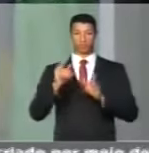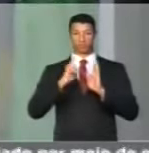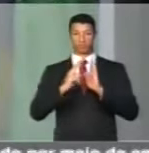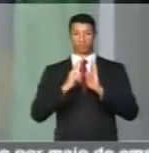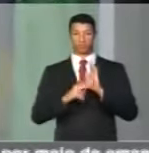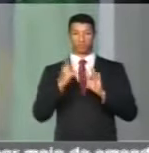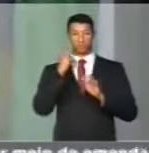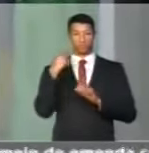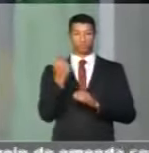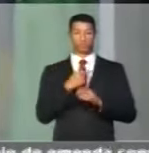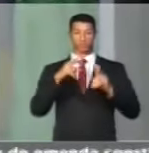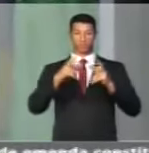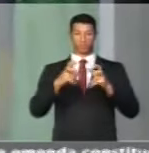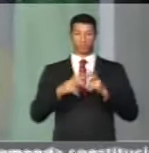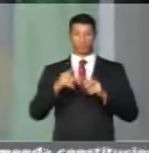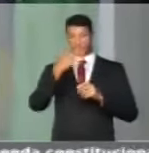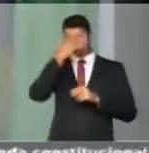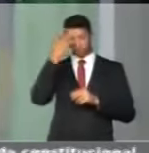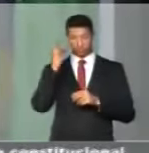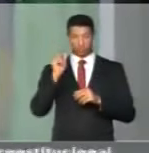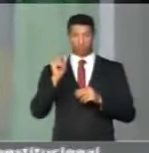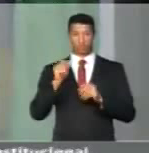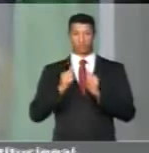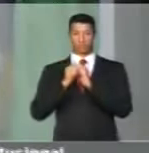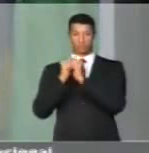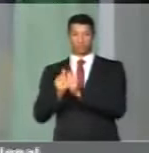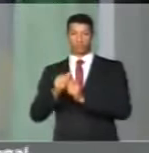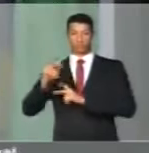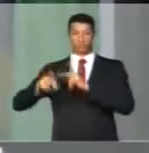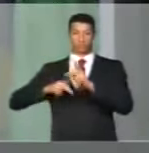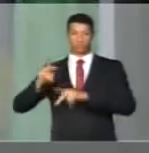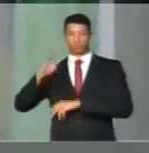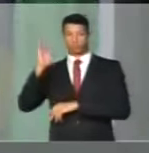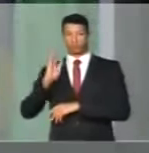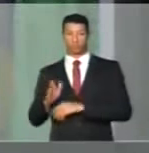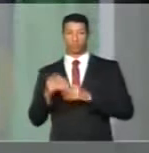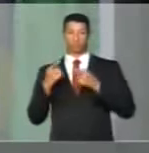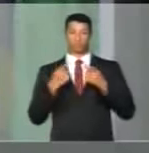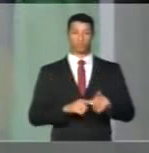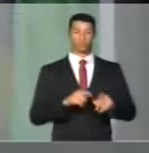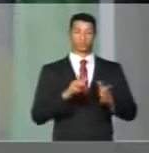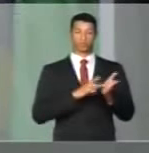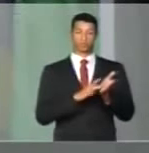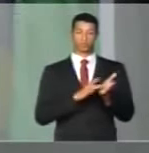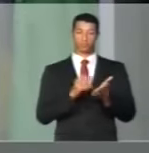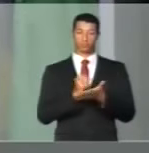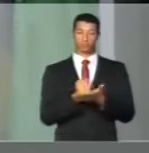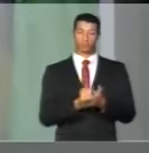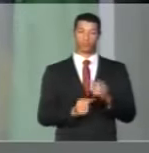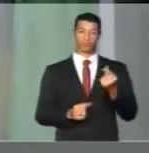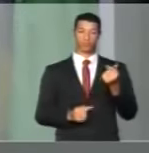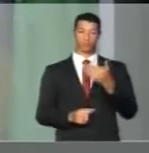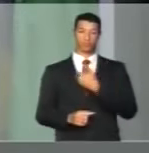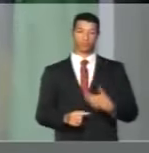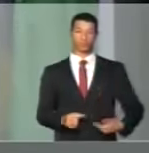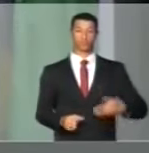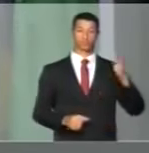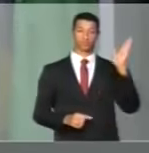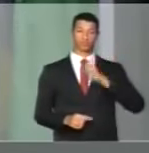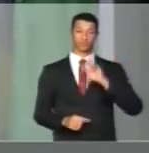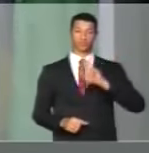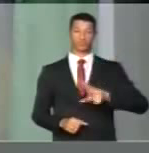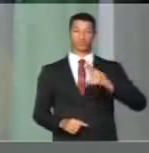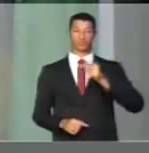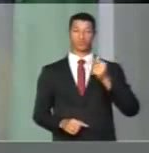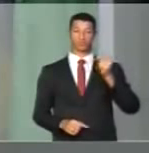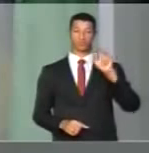nominal para a gente identificar aqueles que estão ao lado do povo brasileiro quanto à manipulação do orçamento público e o mau uso dos